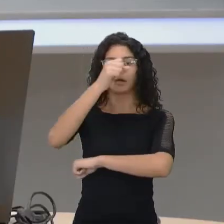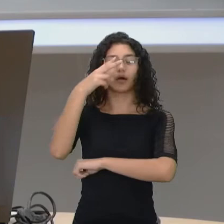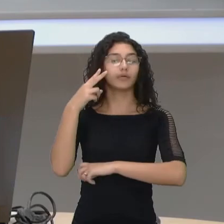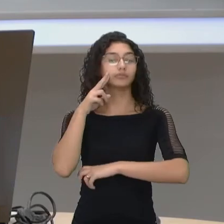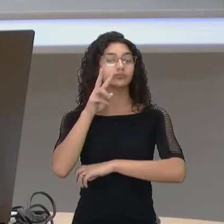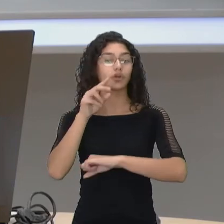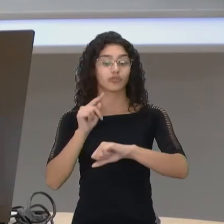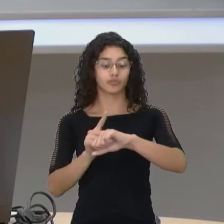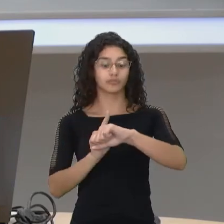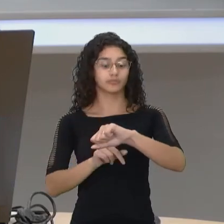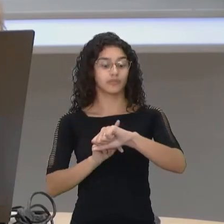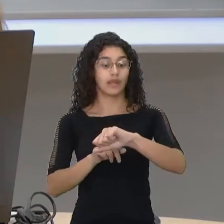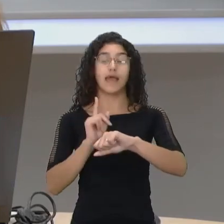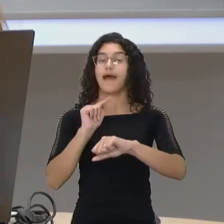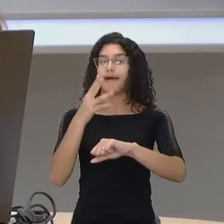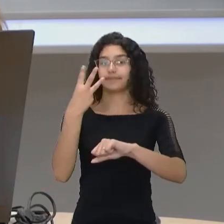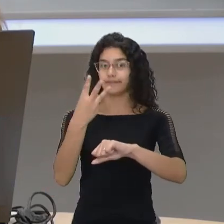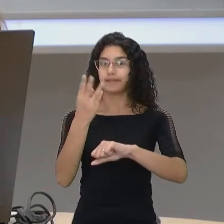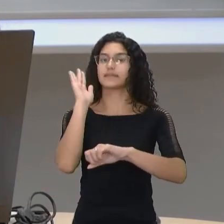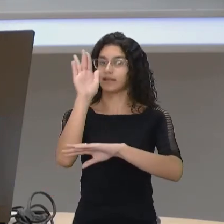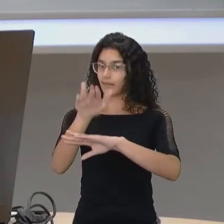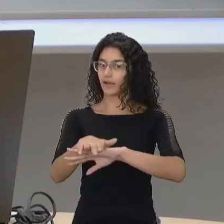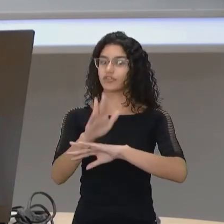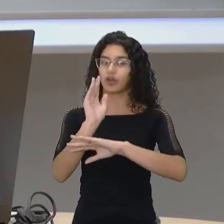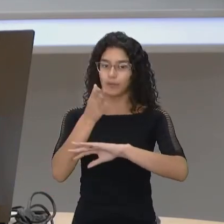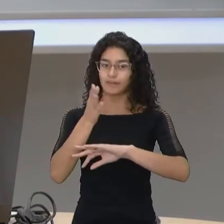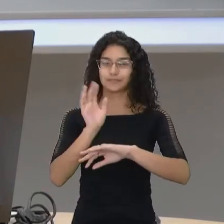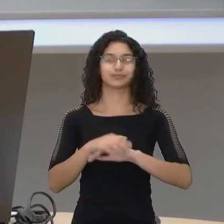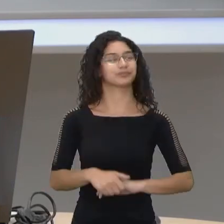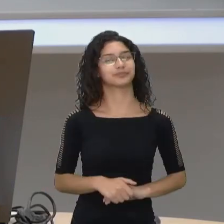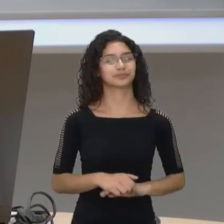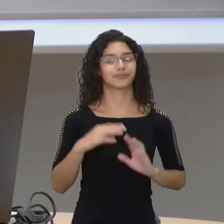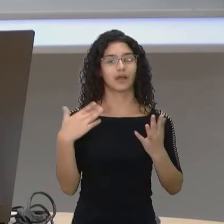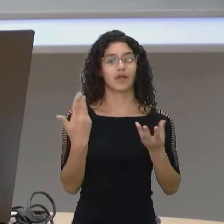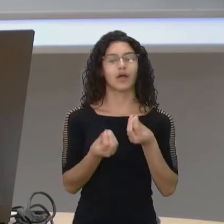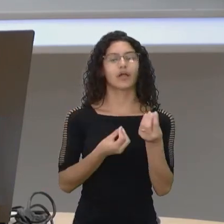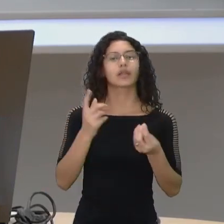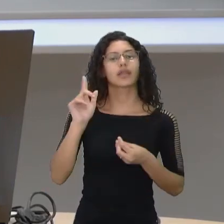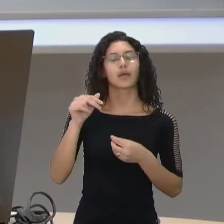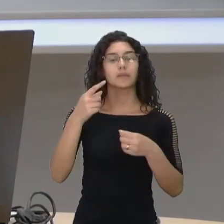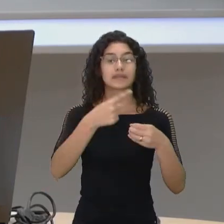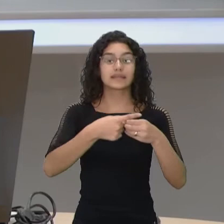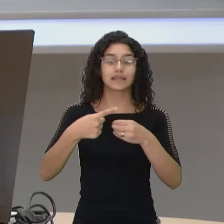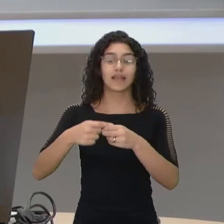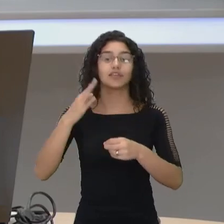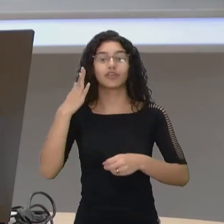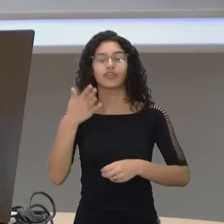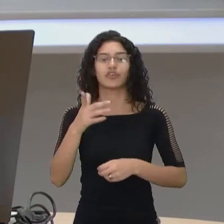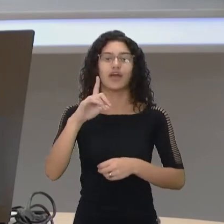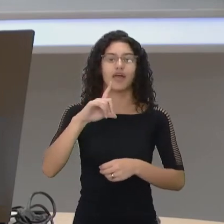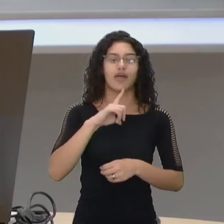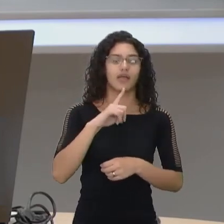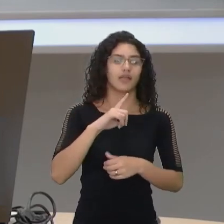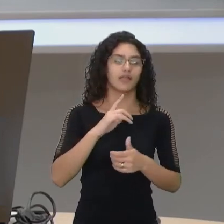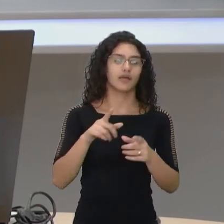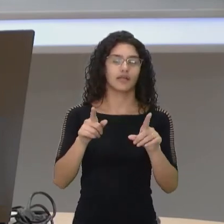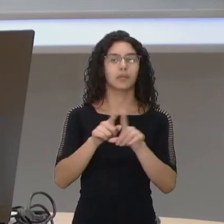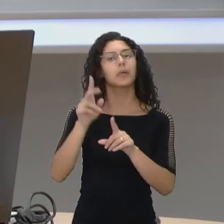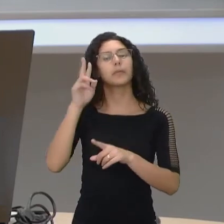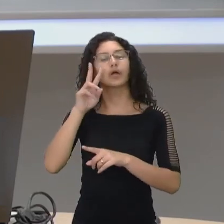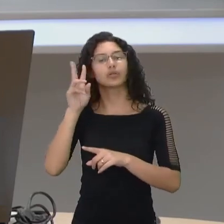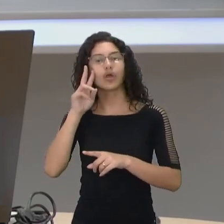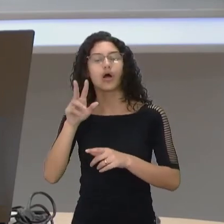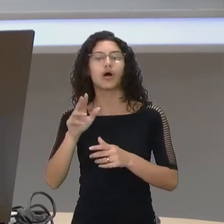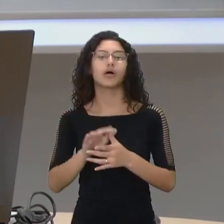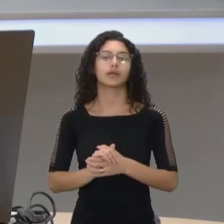eu acertar aqui meu relógio, agora são 3 em ponto. Então Königsberg é essa cidade que já tem uma